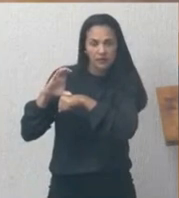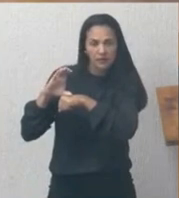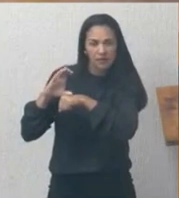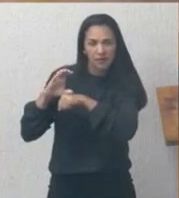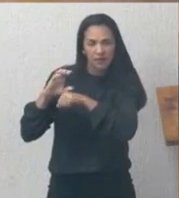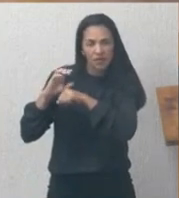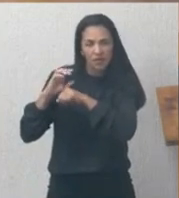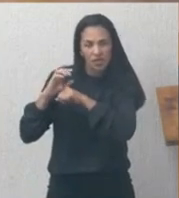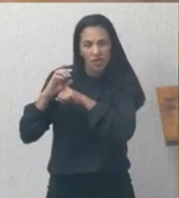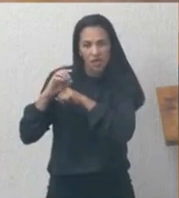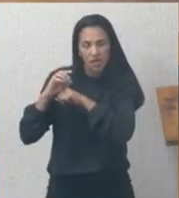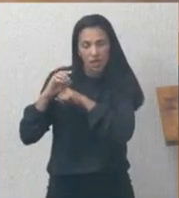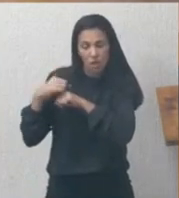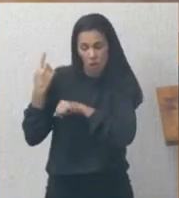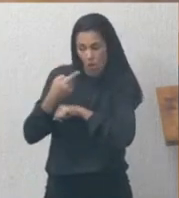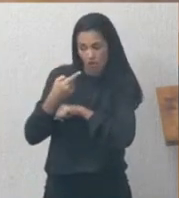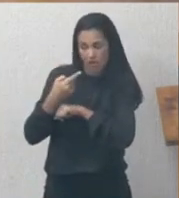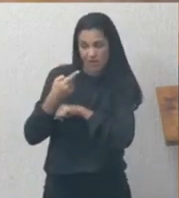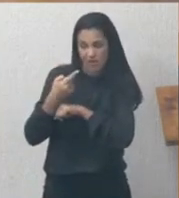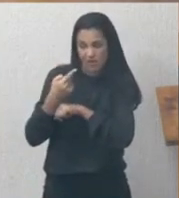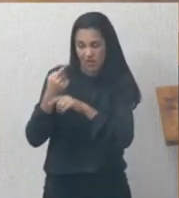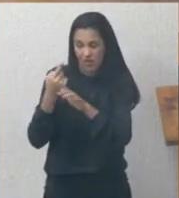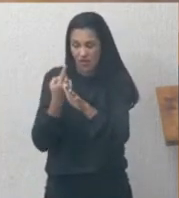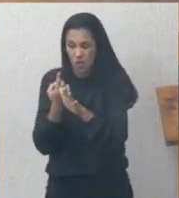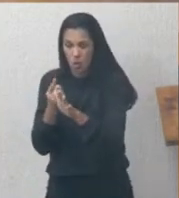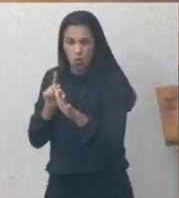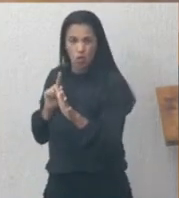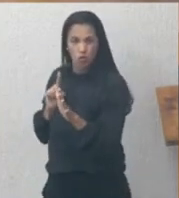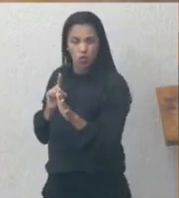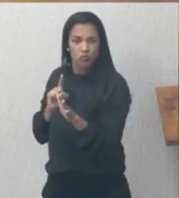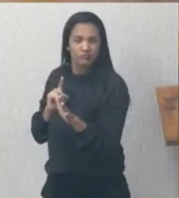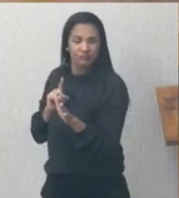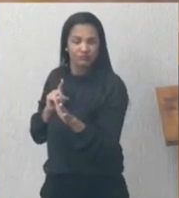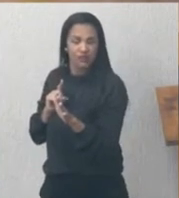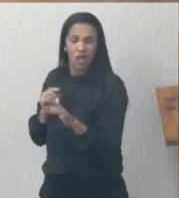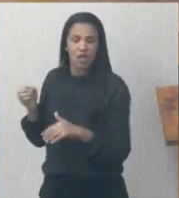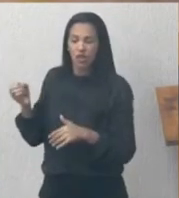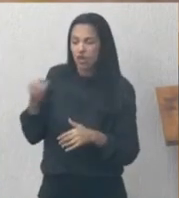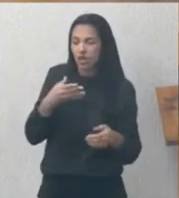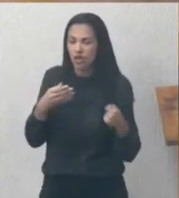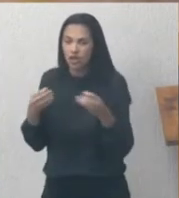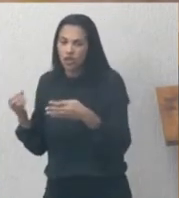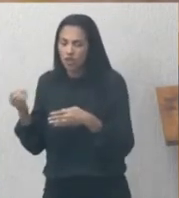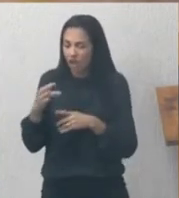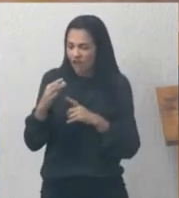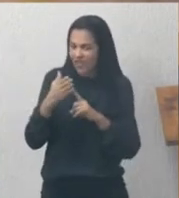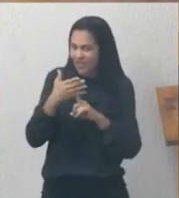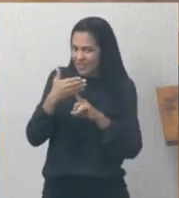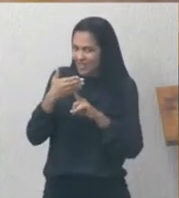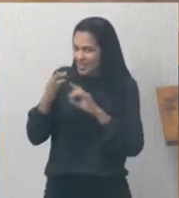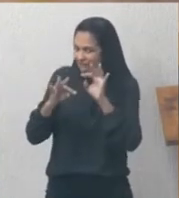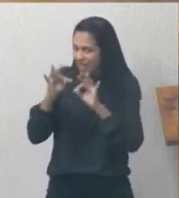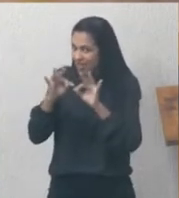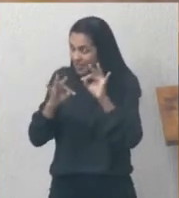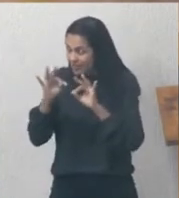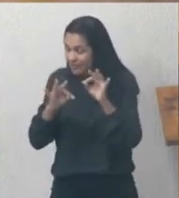para trás dos novos que estão entrando vamos ter novos conhecimentos novas técnicas novas posturas novos caminhos de se trabalhar